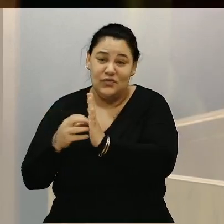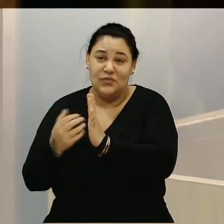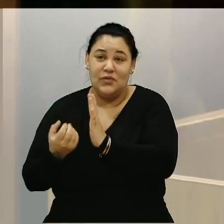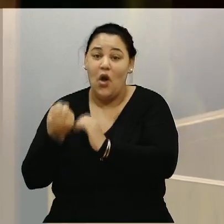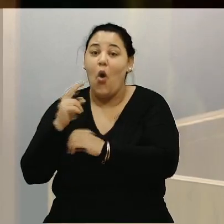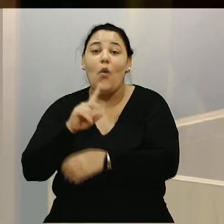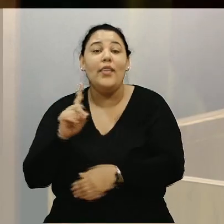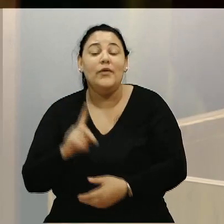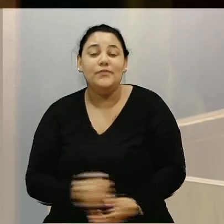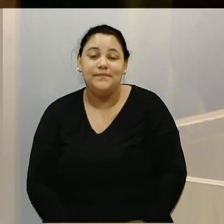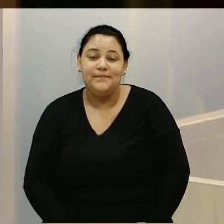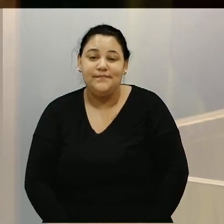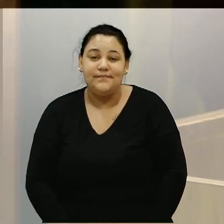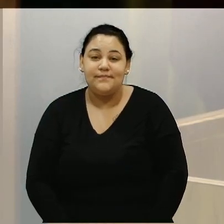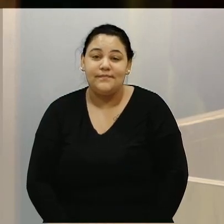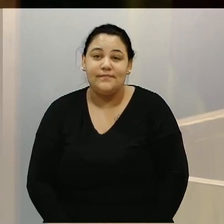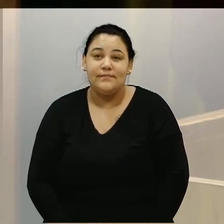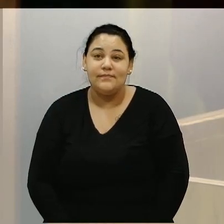não?